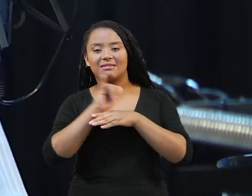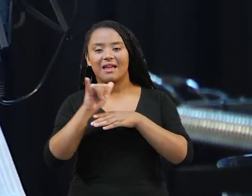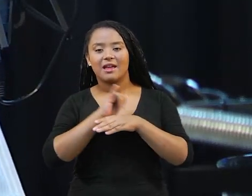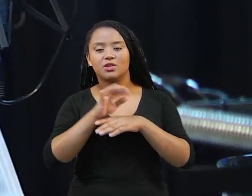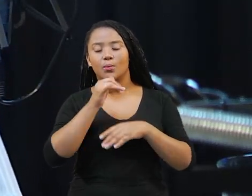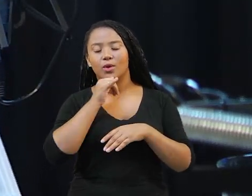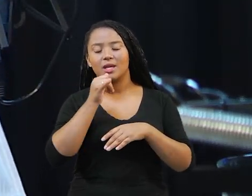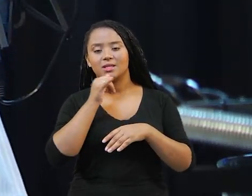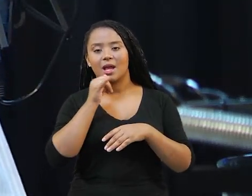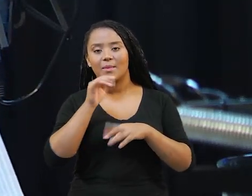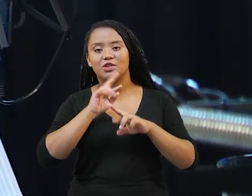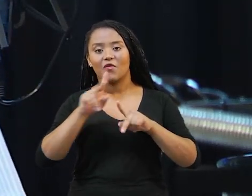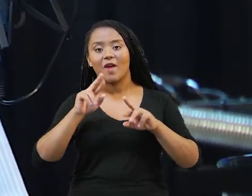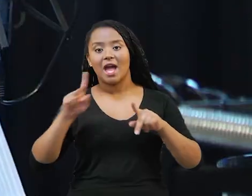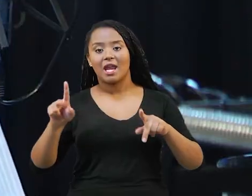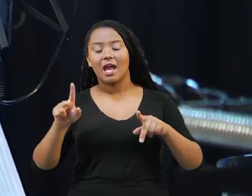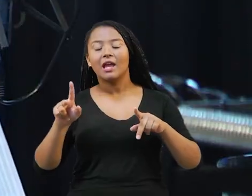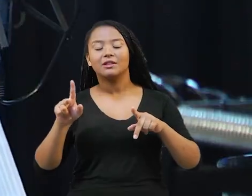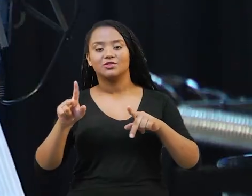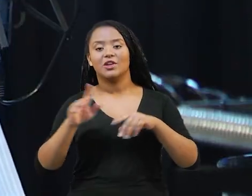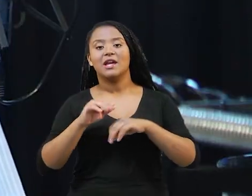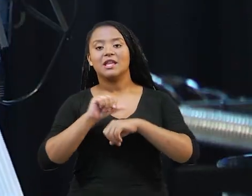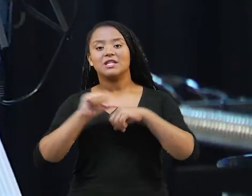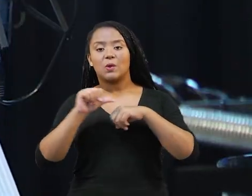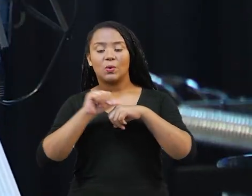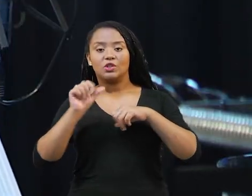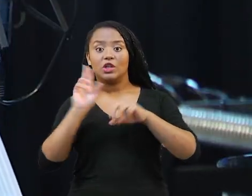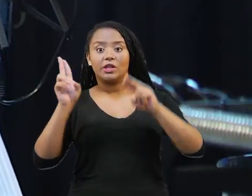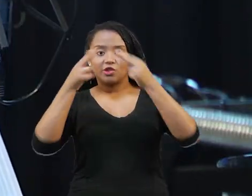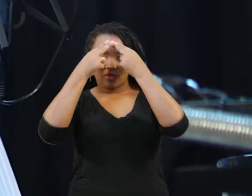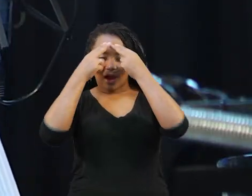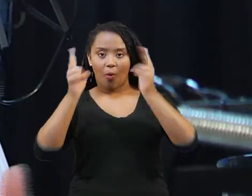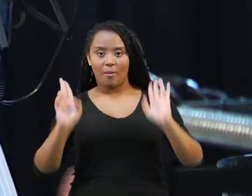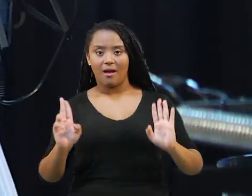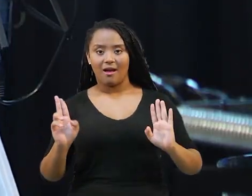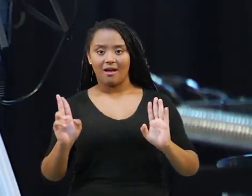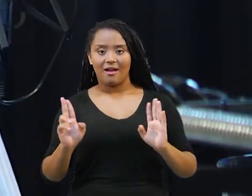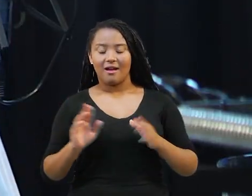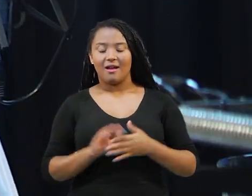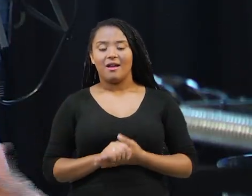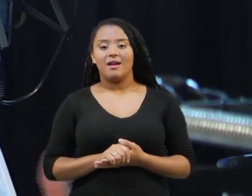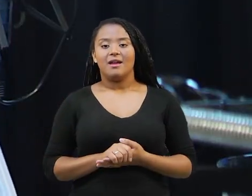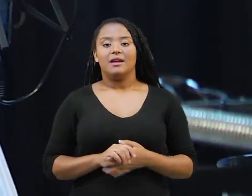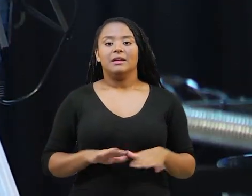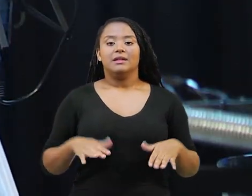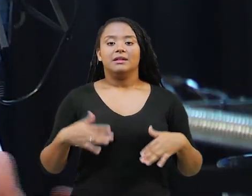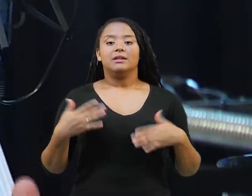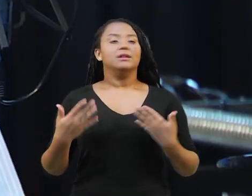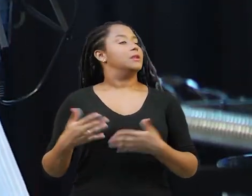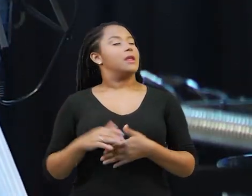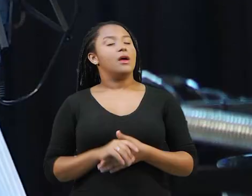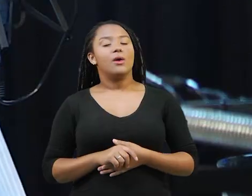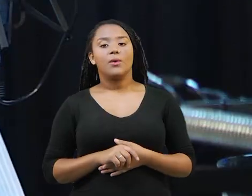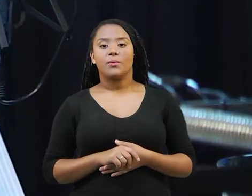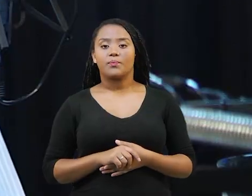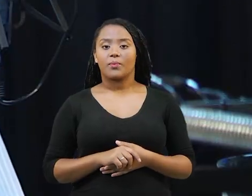porque o trauma o dano já está feito. Então lá é uma contenção de danos, né? Então tem muita destruição no trauma e é aquele negócio de contenção de danos,